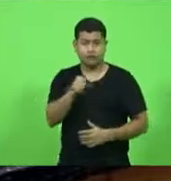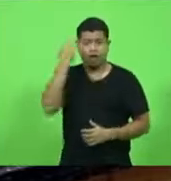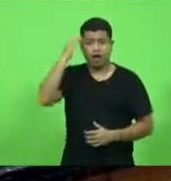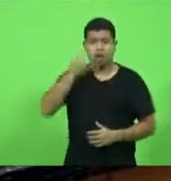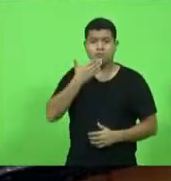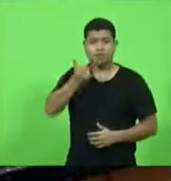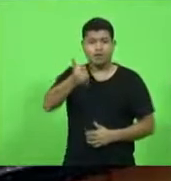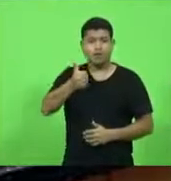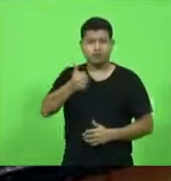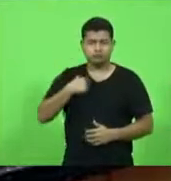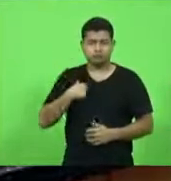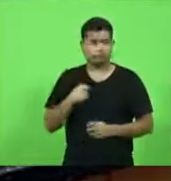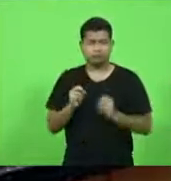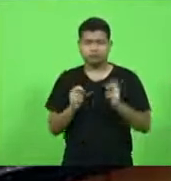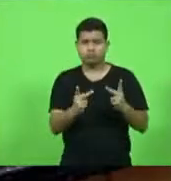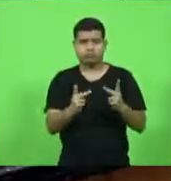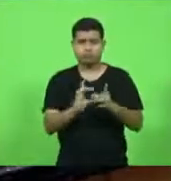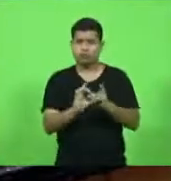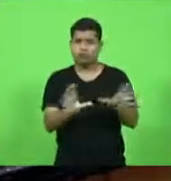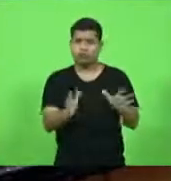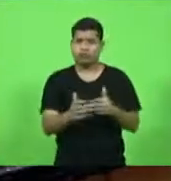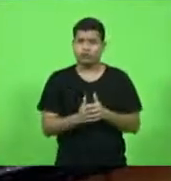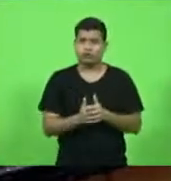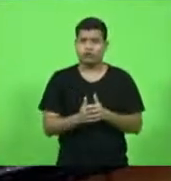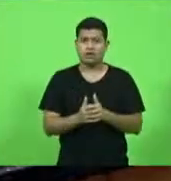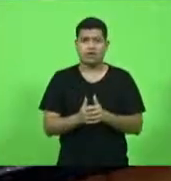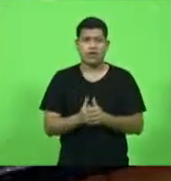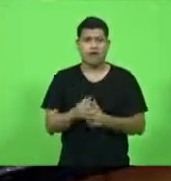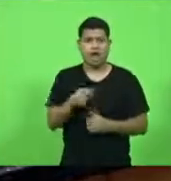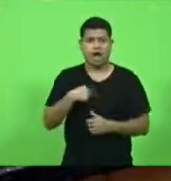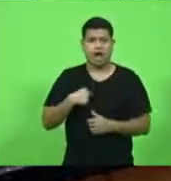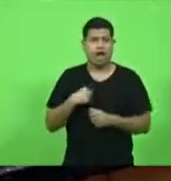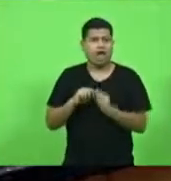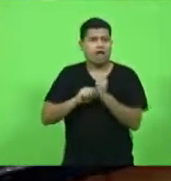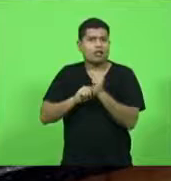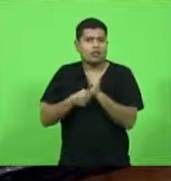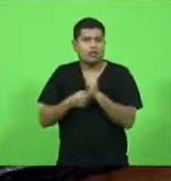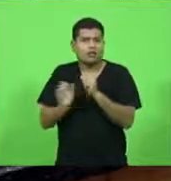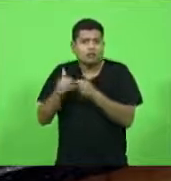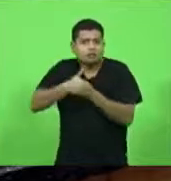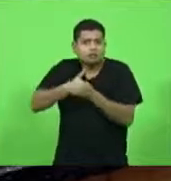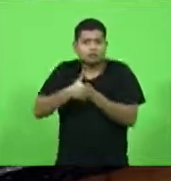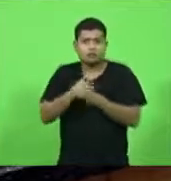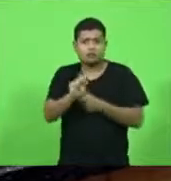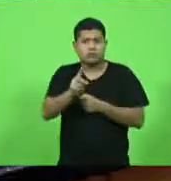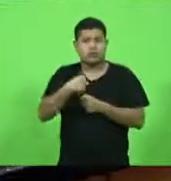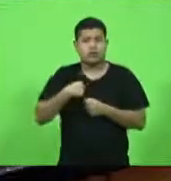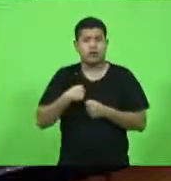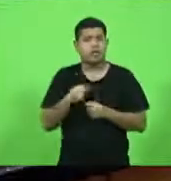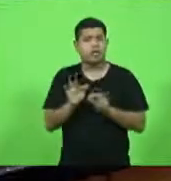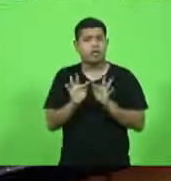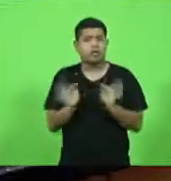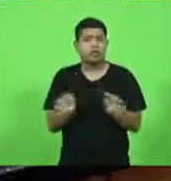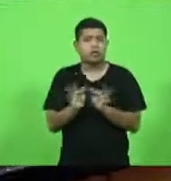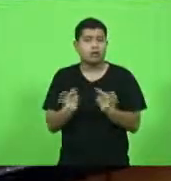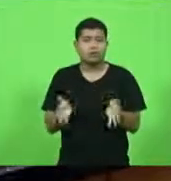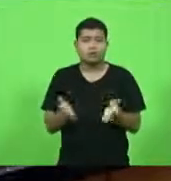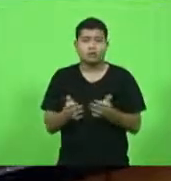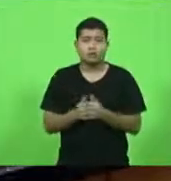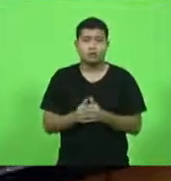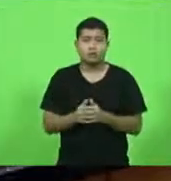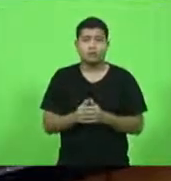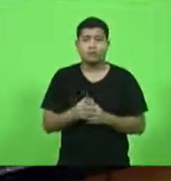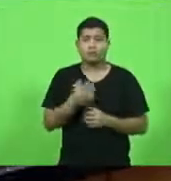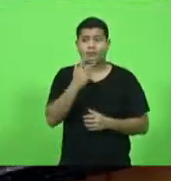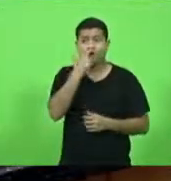Não tem nada de mistério nisso, é uma coisa relativamente simples aos olhos de qualquer um. E, como eu disse, até inventar